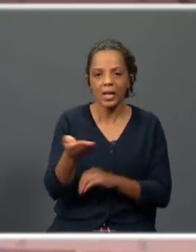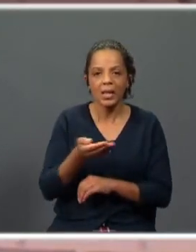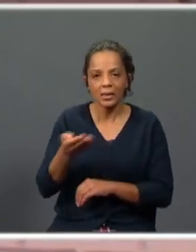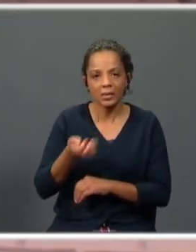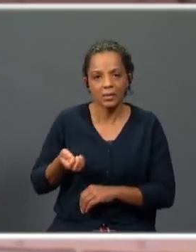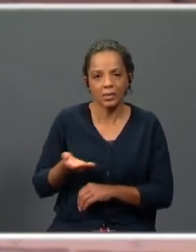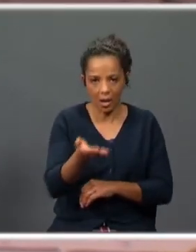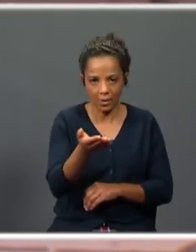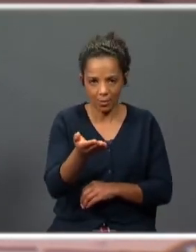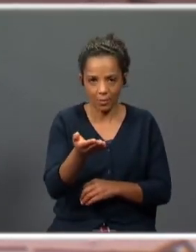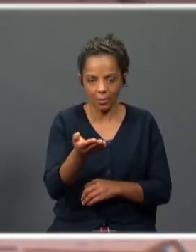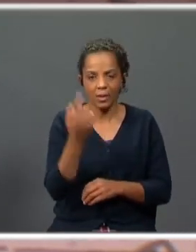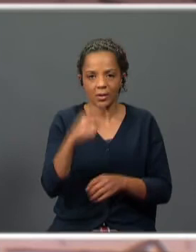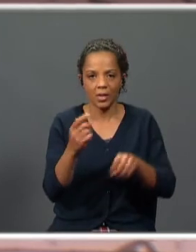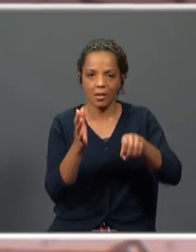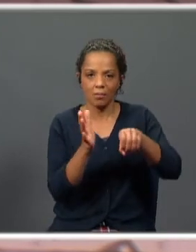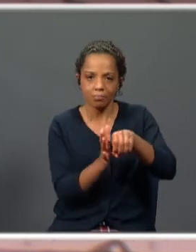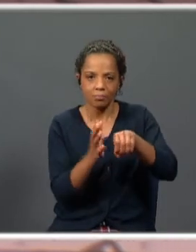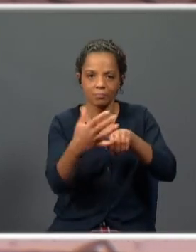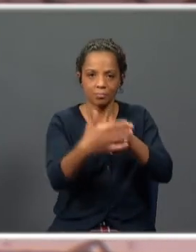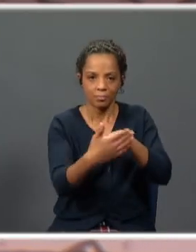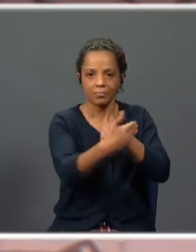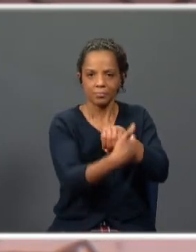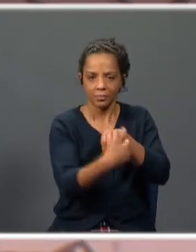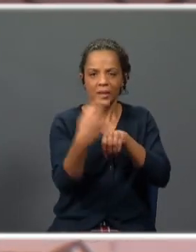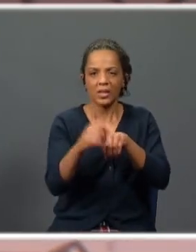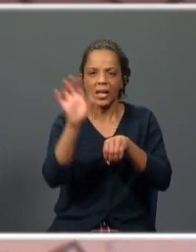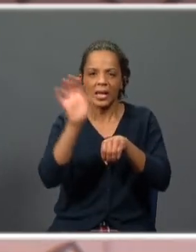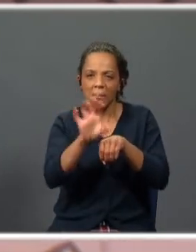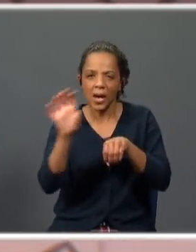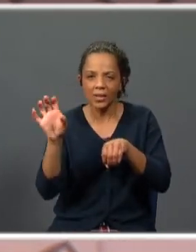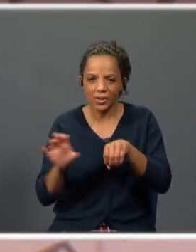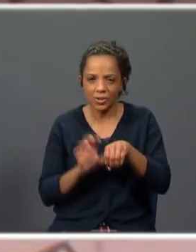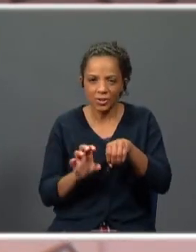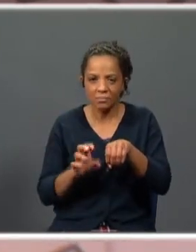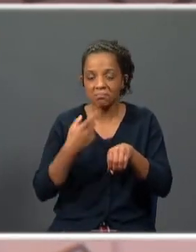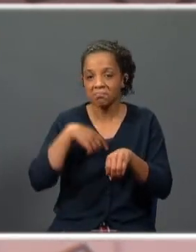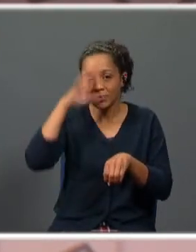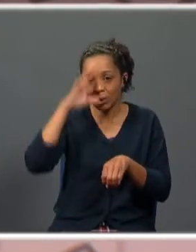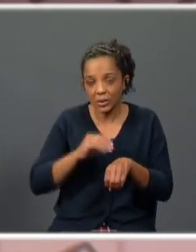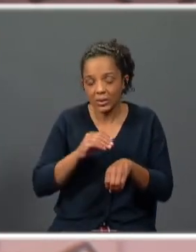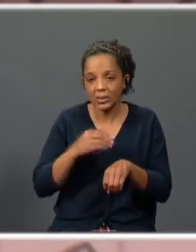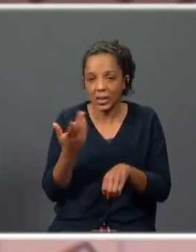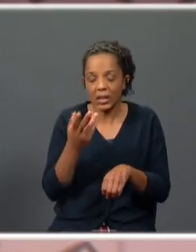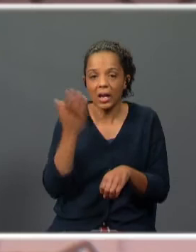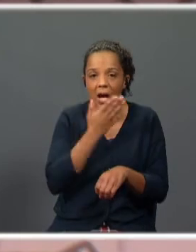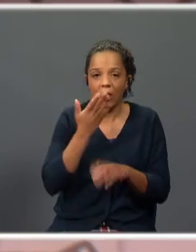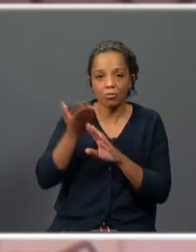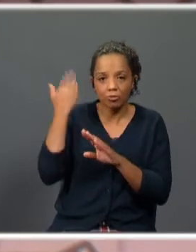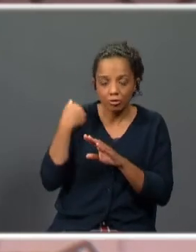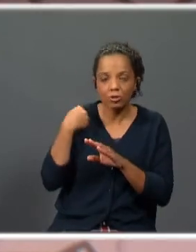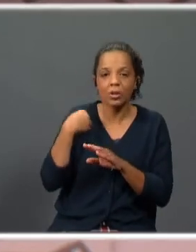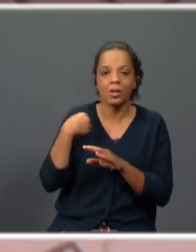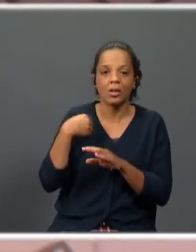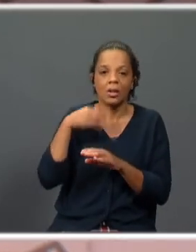com imagens. Não sei se nos seguiste no bloco anterior ou se seguiste e não foste à página onde temos estes recursos